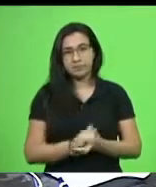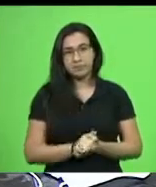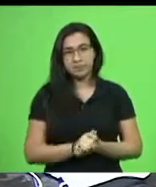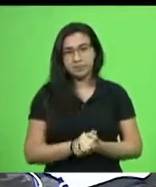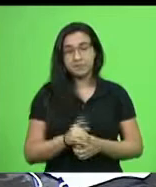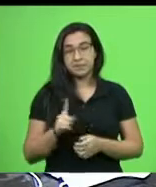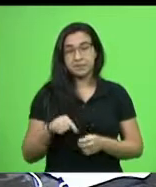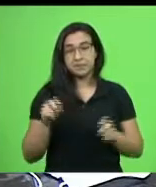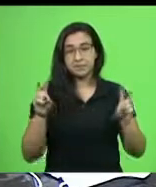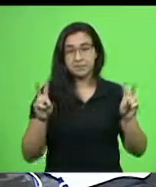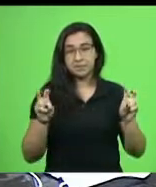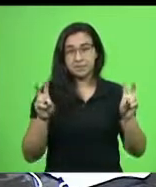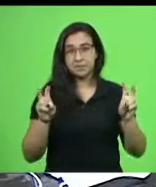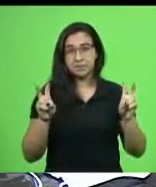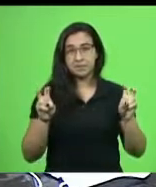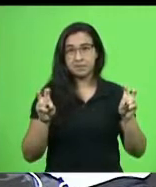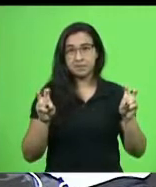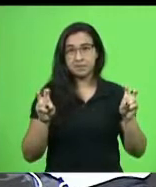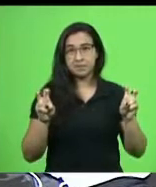questões